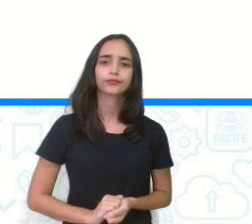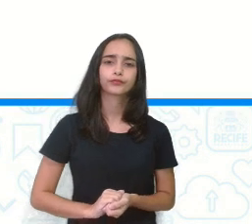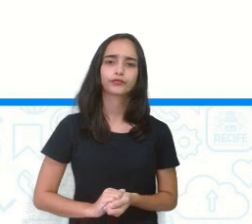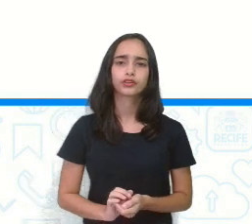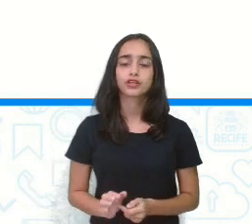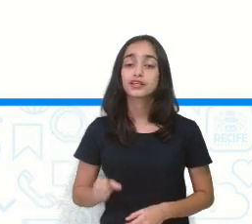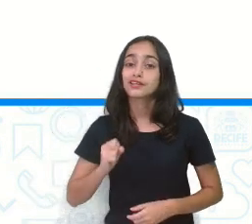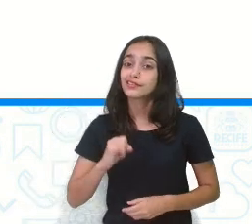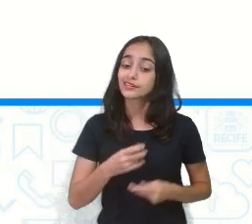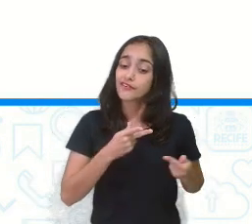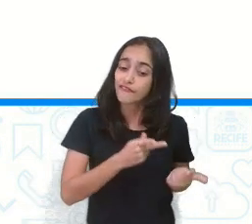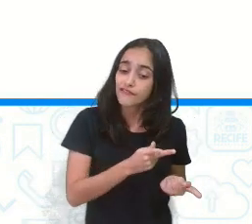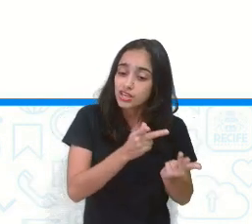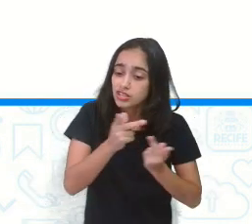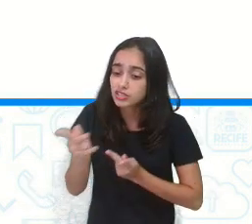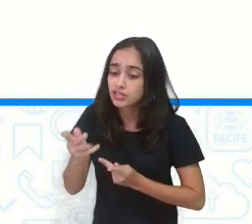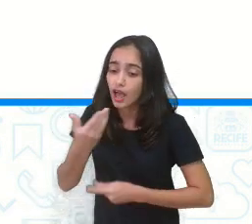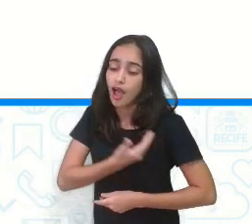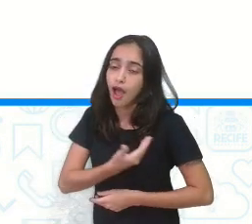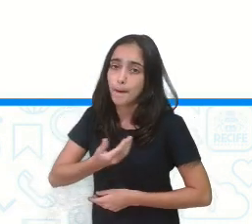Professora Sandra, chegou a resposta?